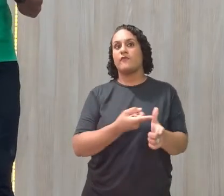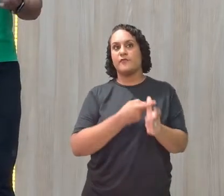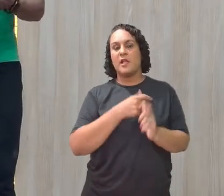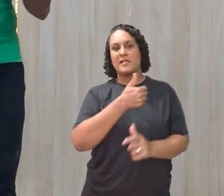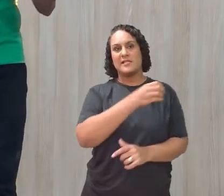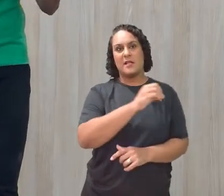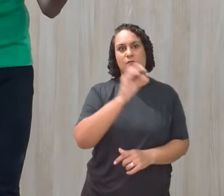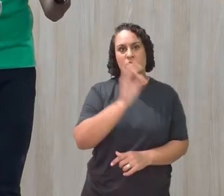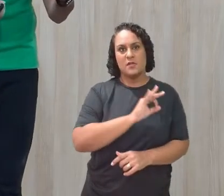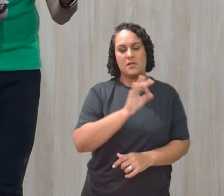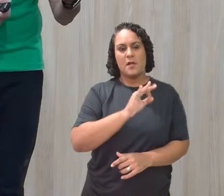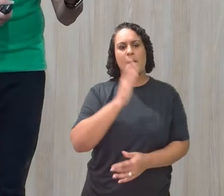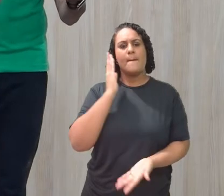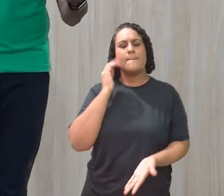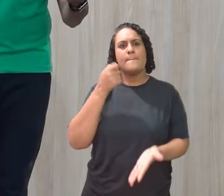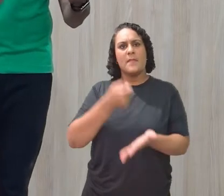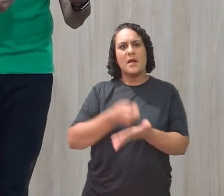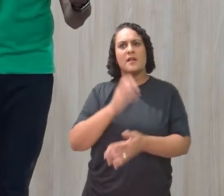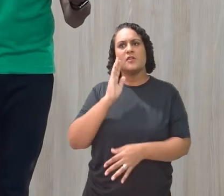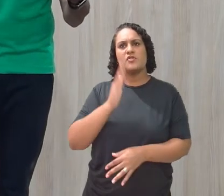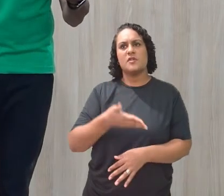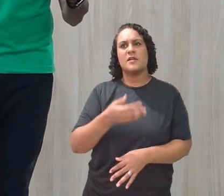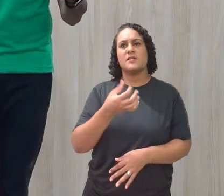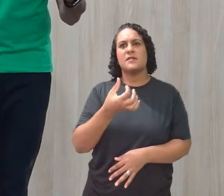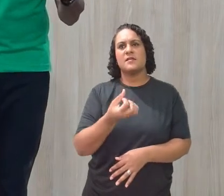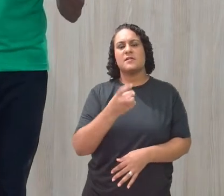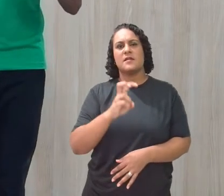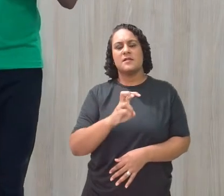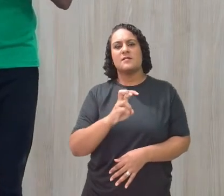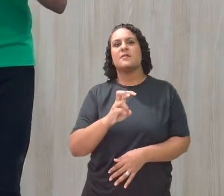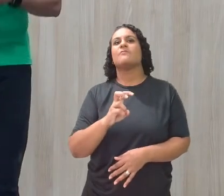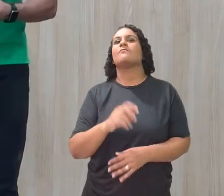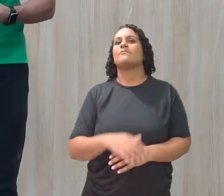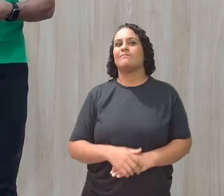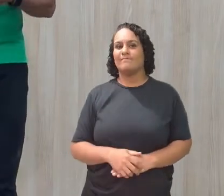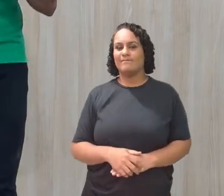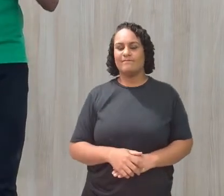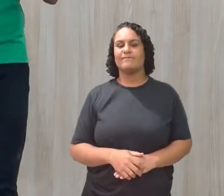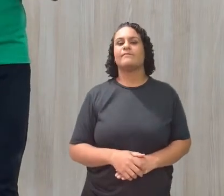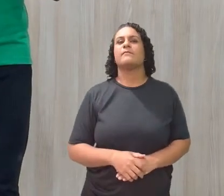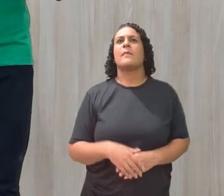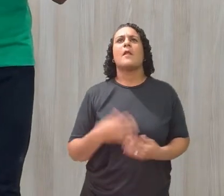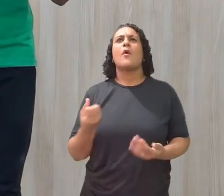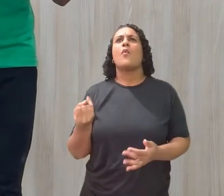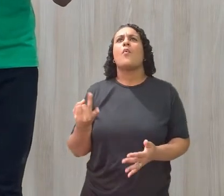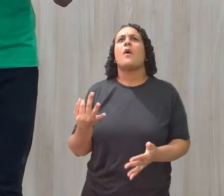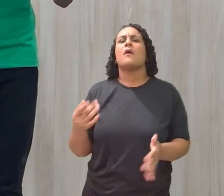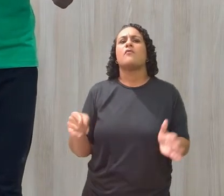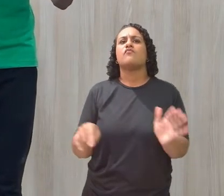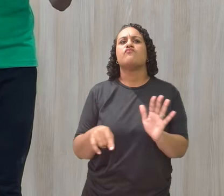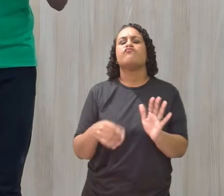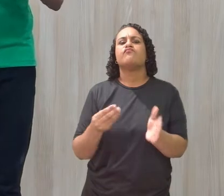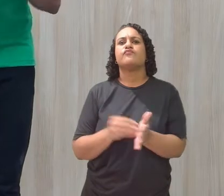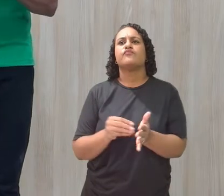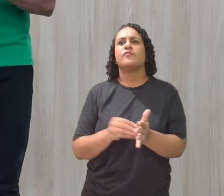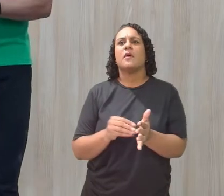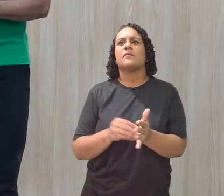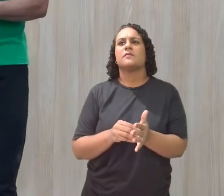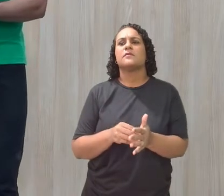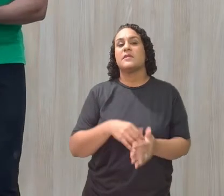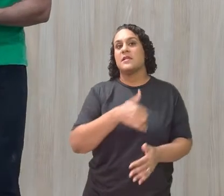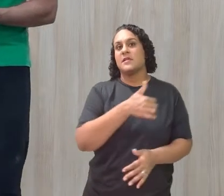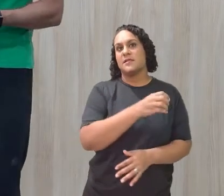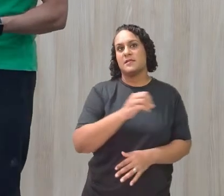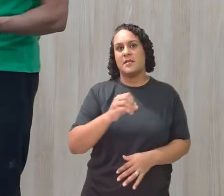paguei 65%, quanto falta para pagar? 100 menos 65, que dá igual a